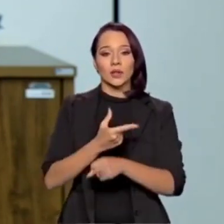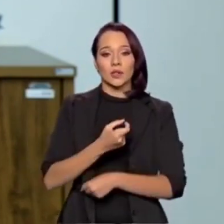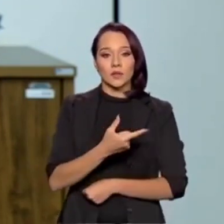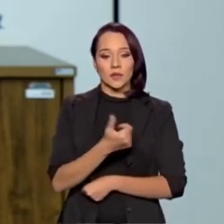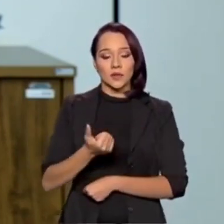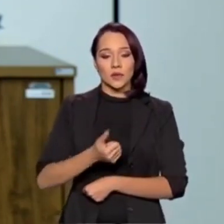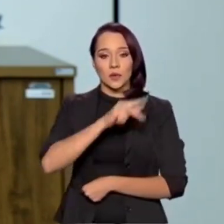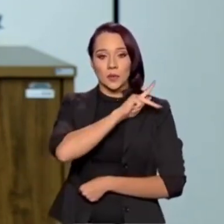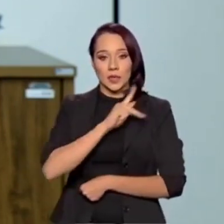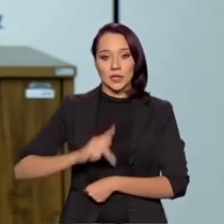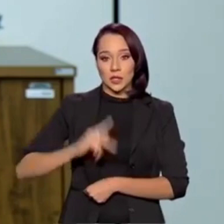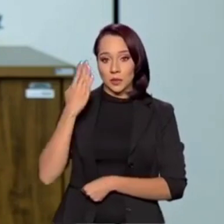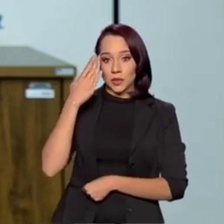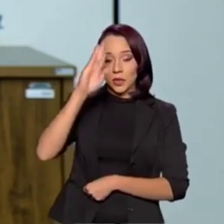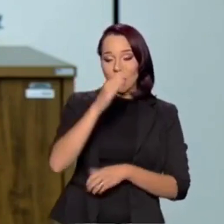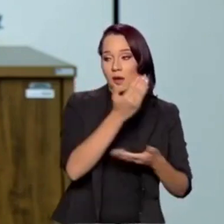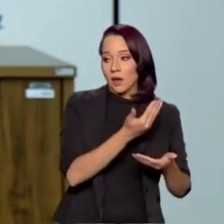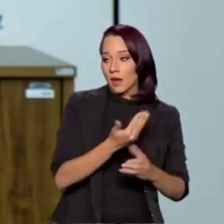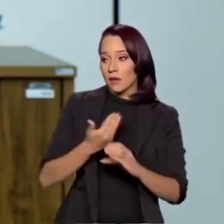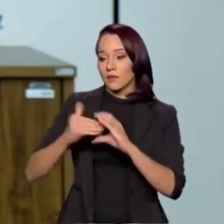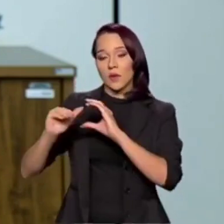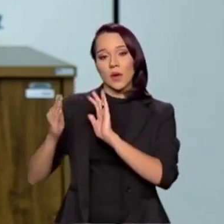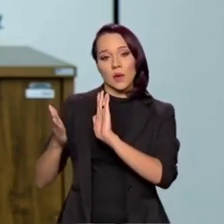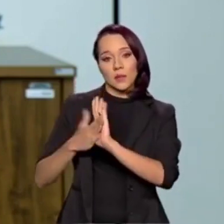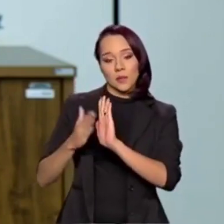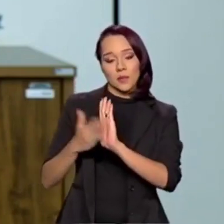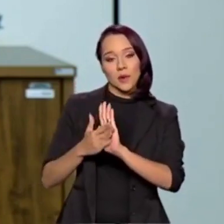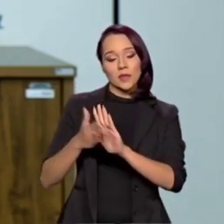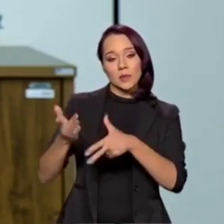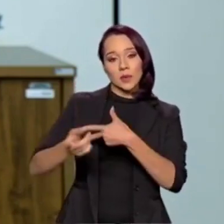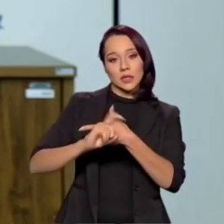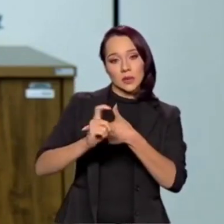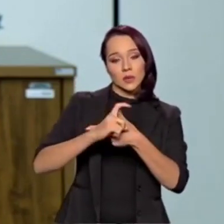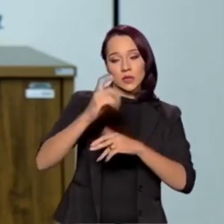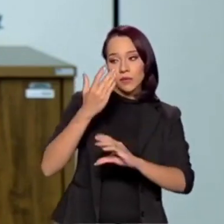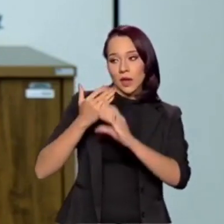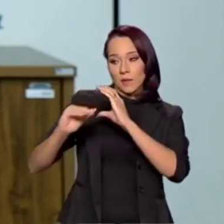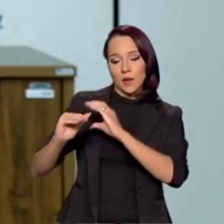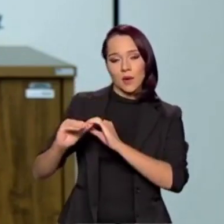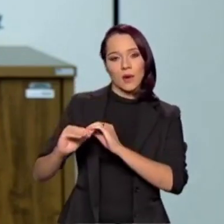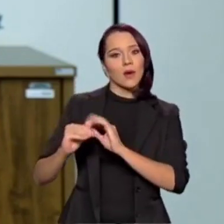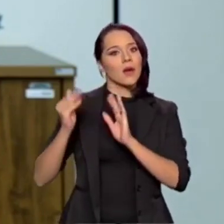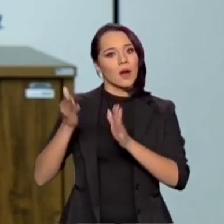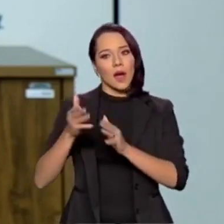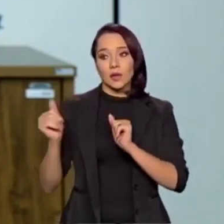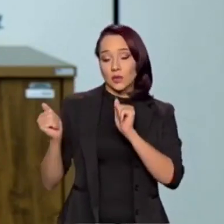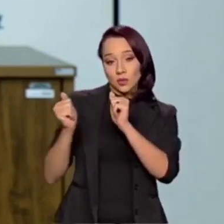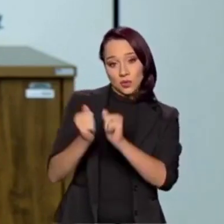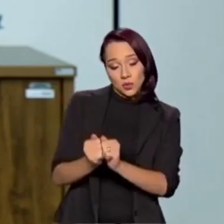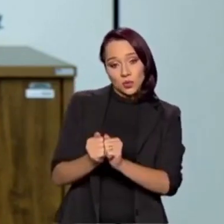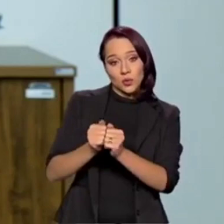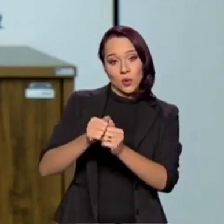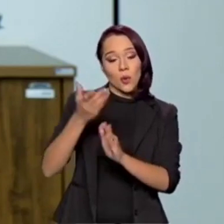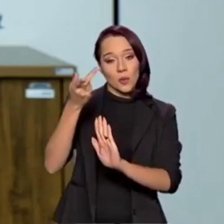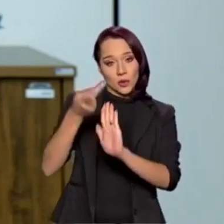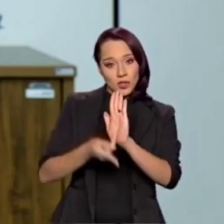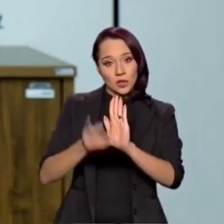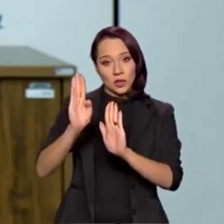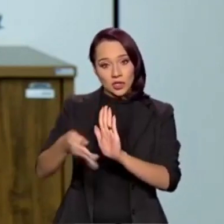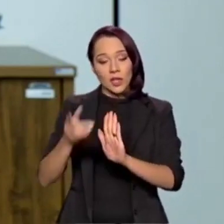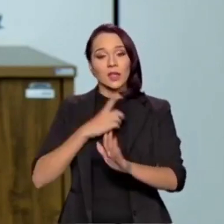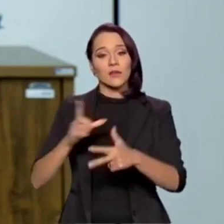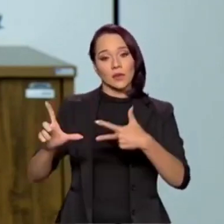quando o presidente Bolsonaro encaminhou a proposta do Executivo, isso juntada ao projeto que tramitava